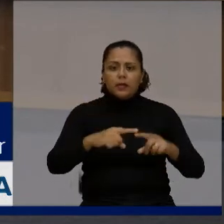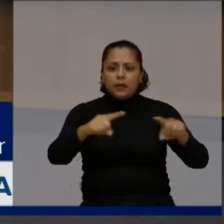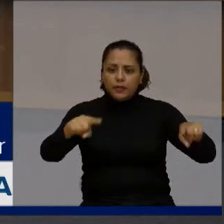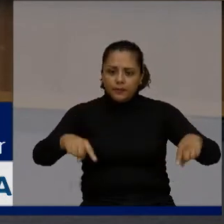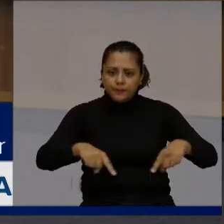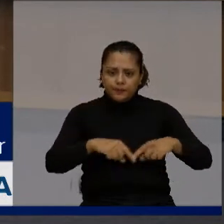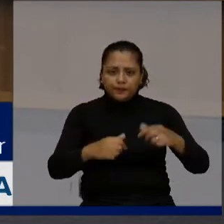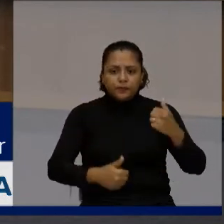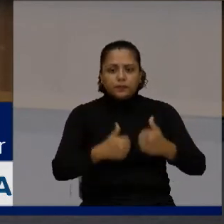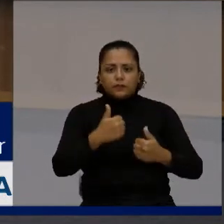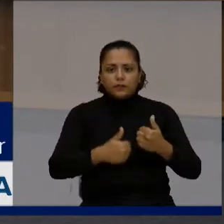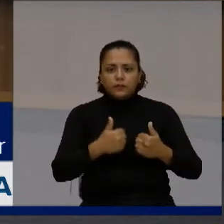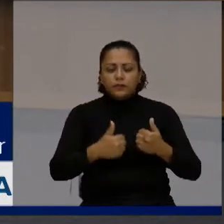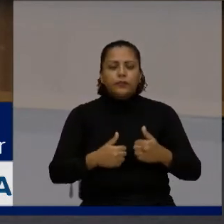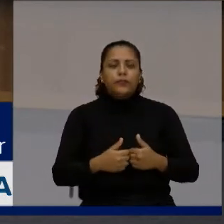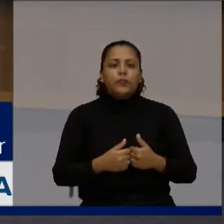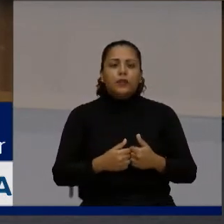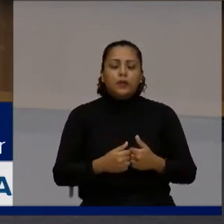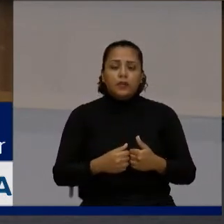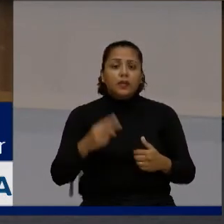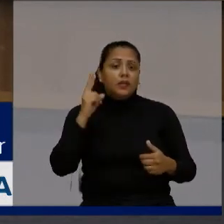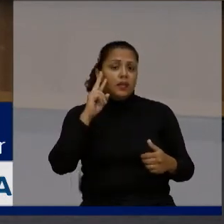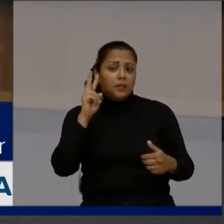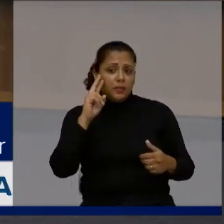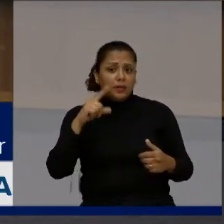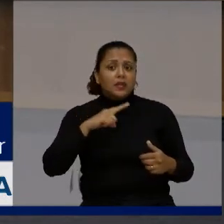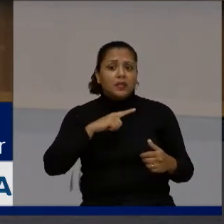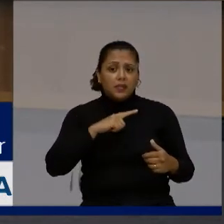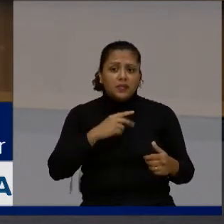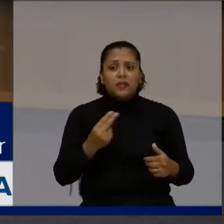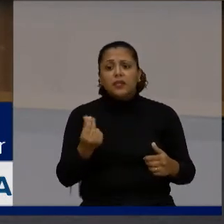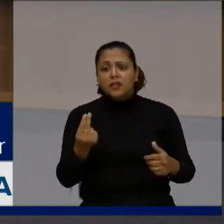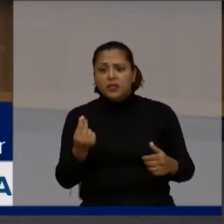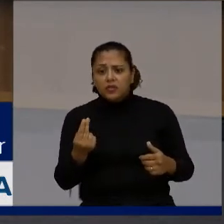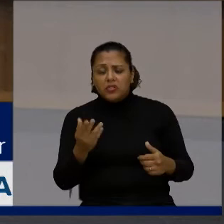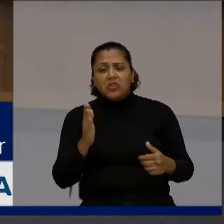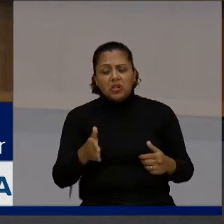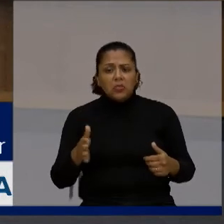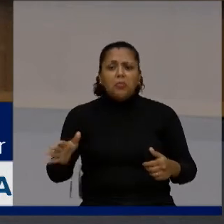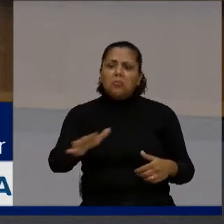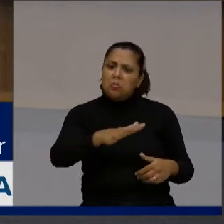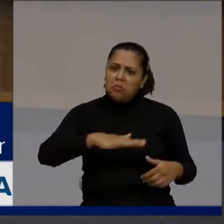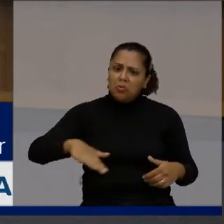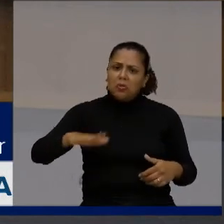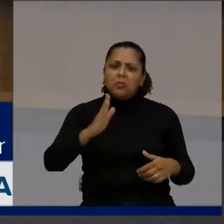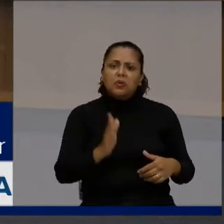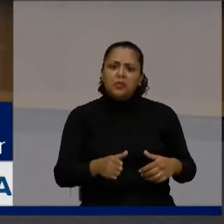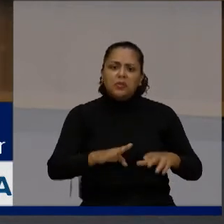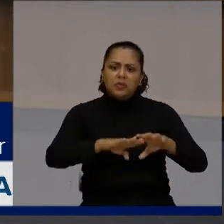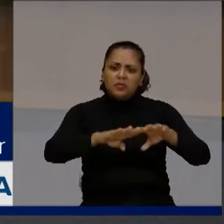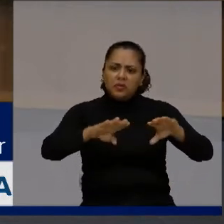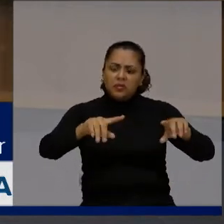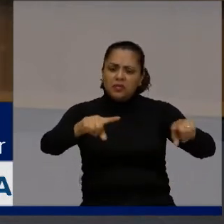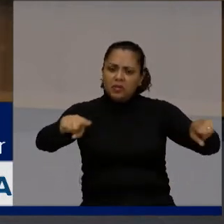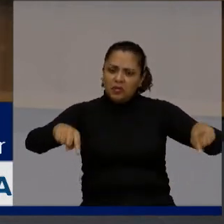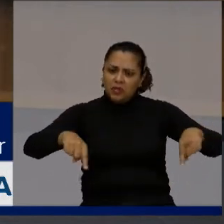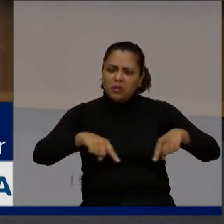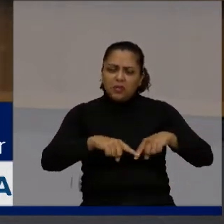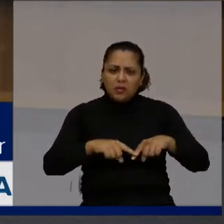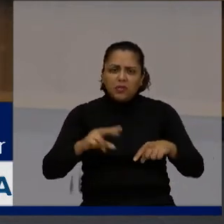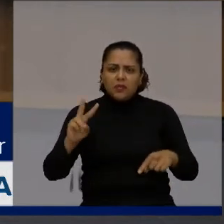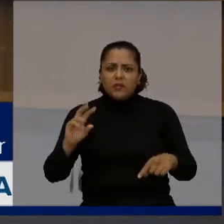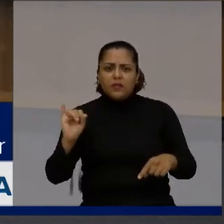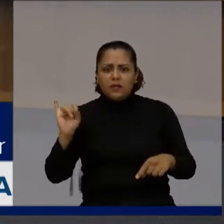que gastou-se milhões na arena, e do próprio campo lá da Vista Verde, da quadra de society da Vista Verde, onde já